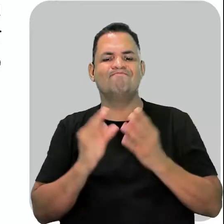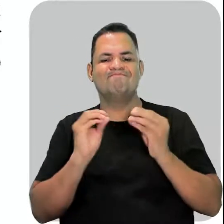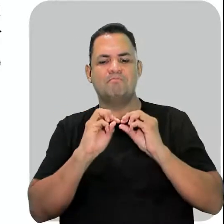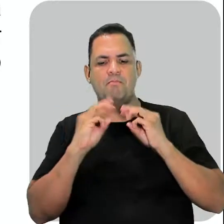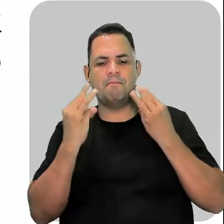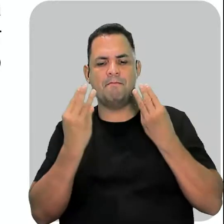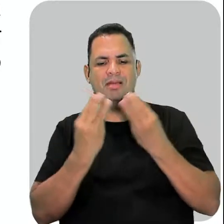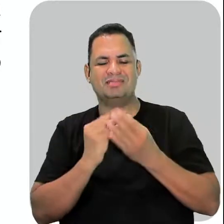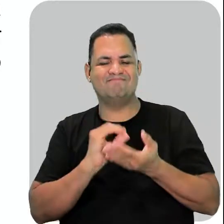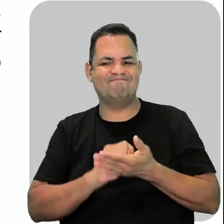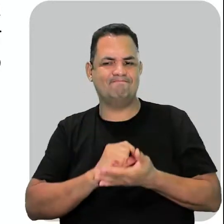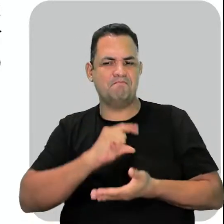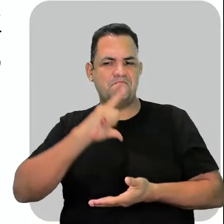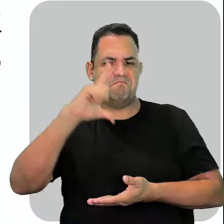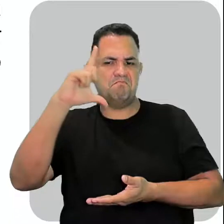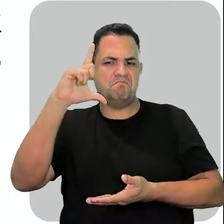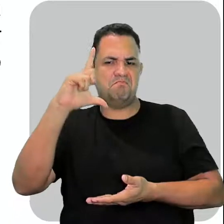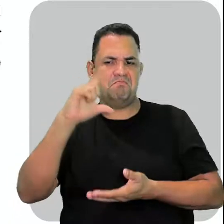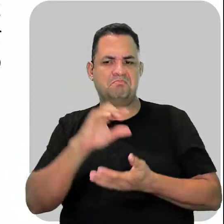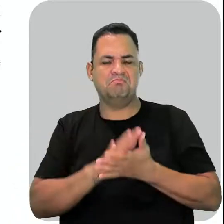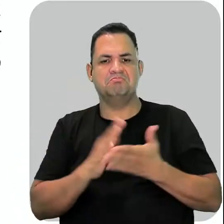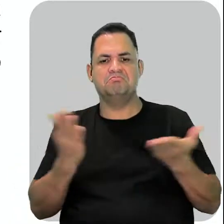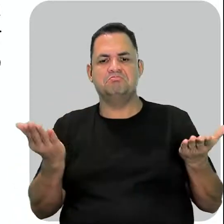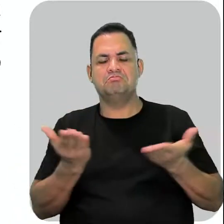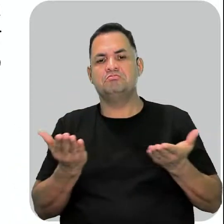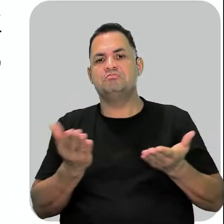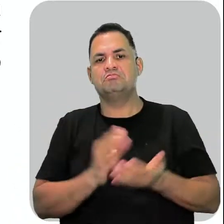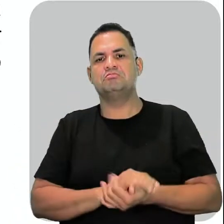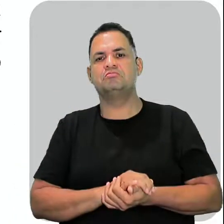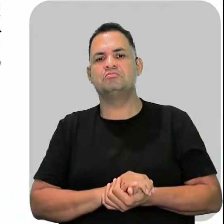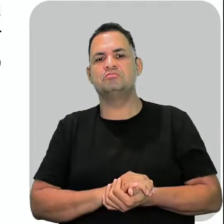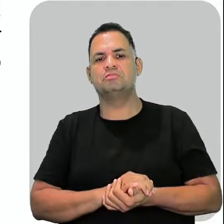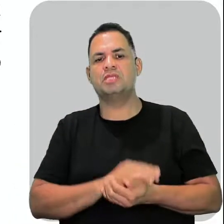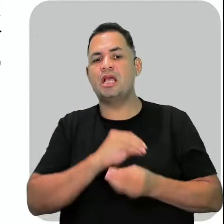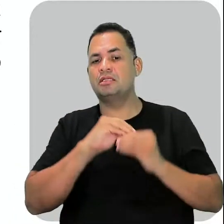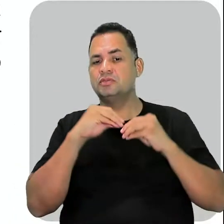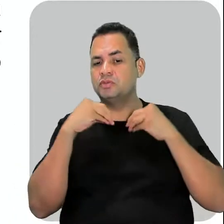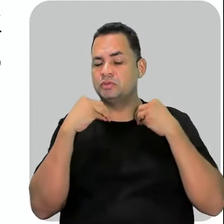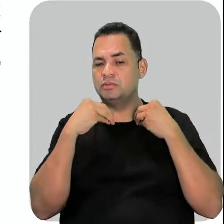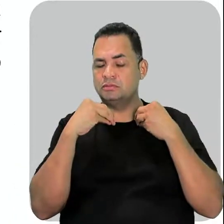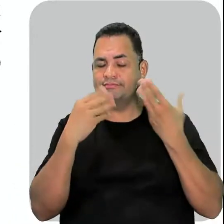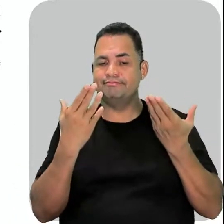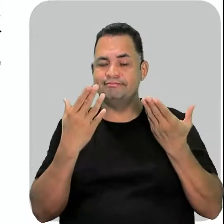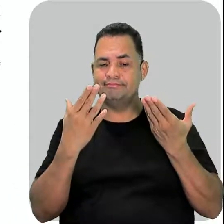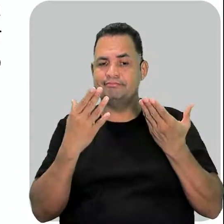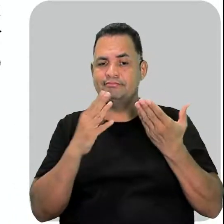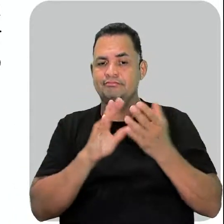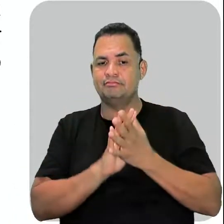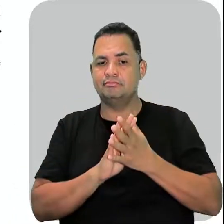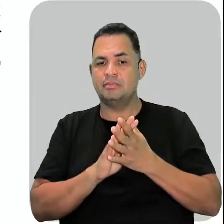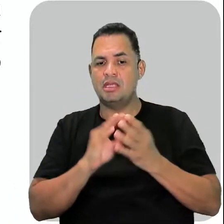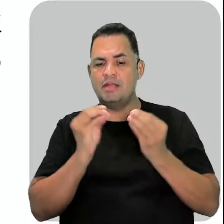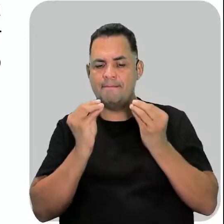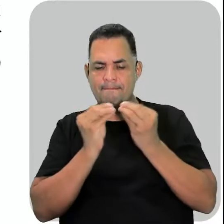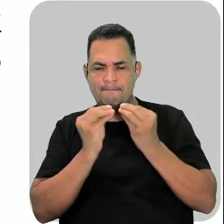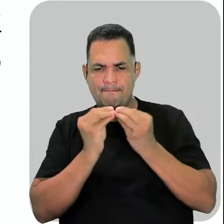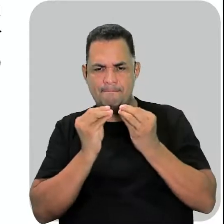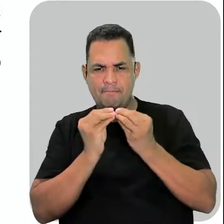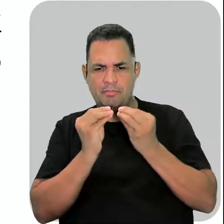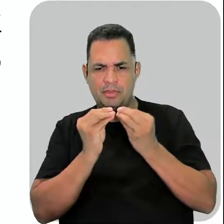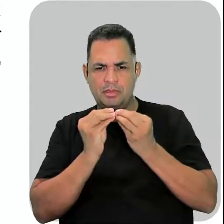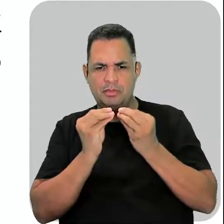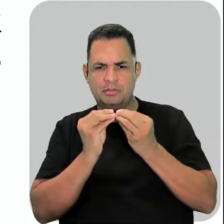molar muito elevada. E isso pertence a quem? A substância não, a moléculas que